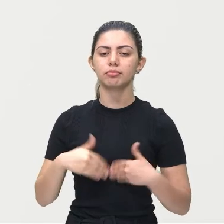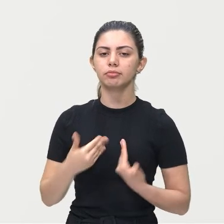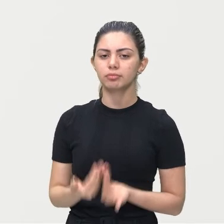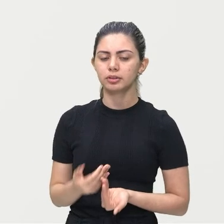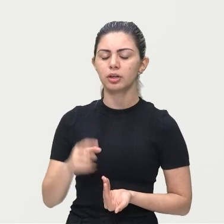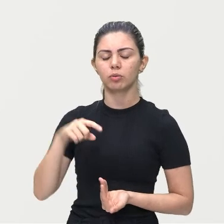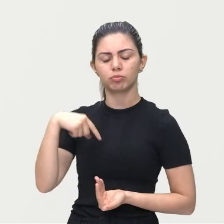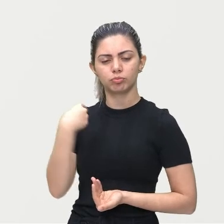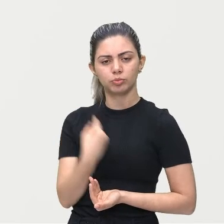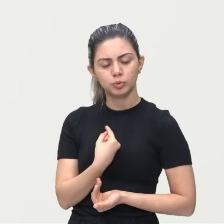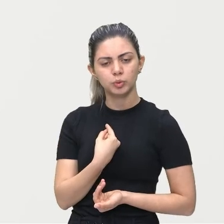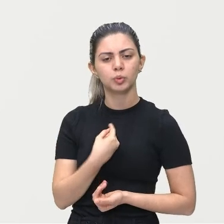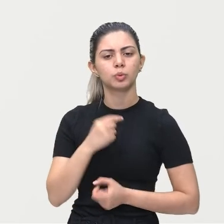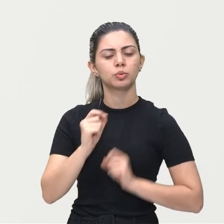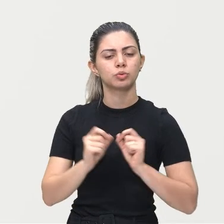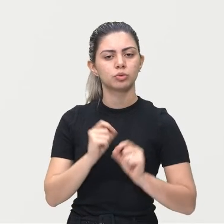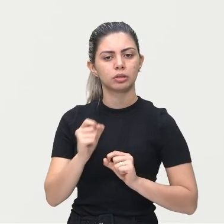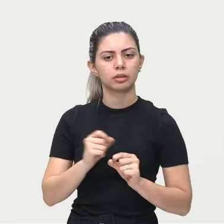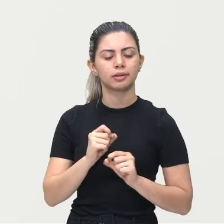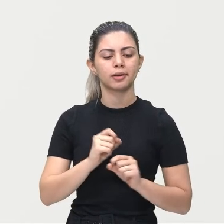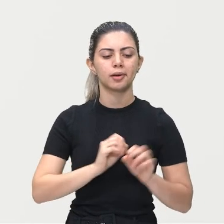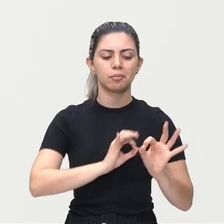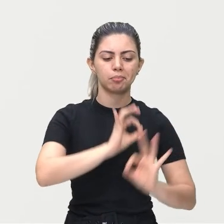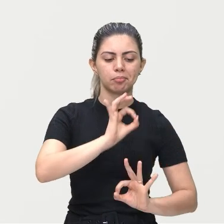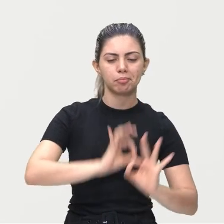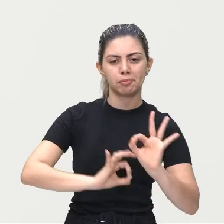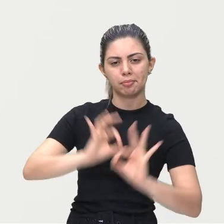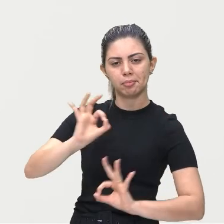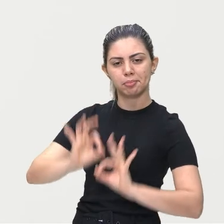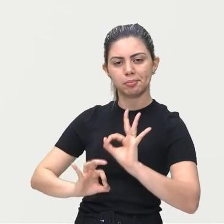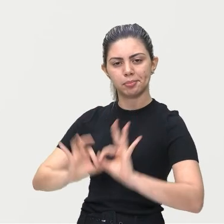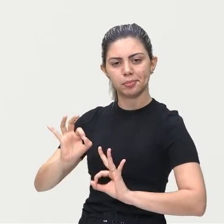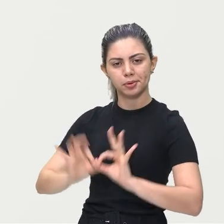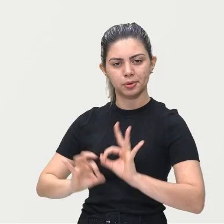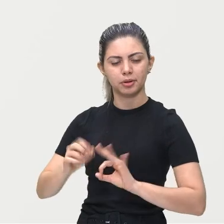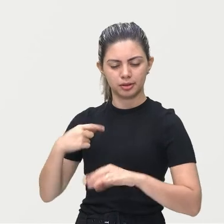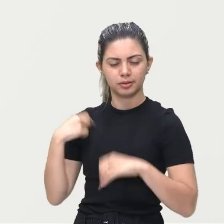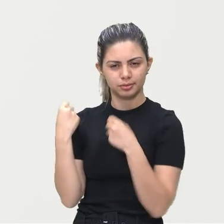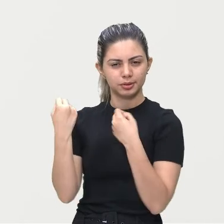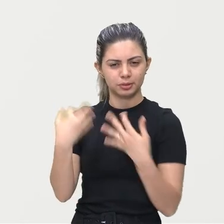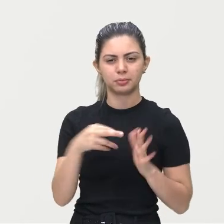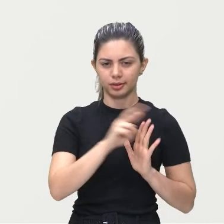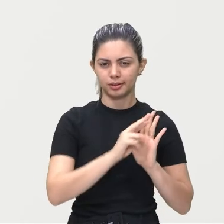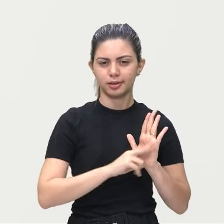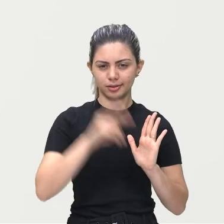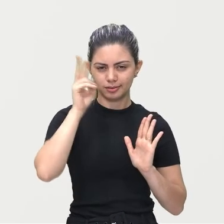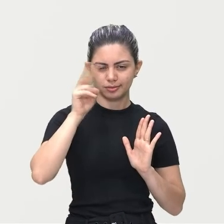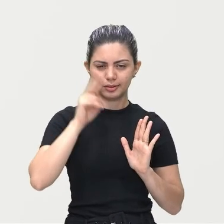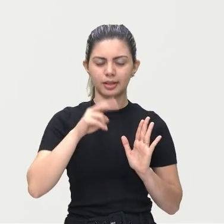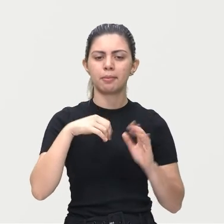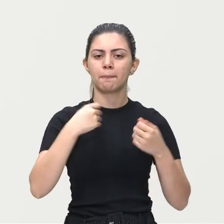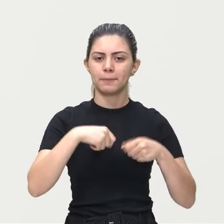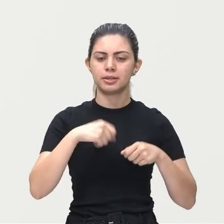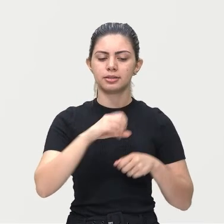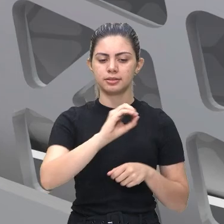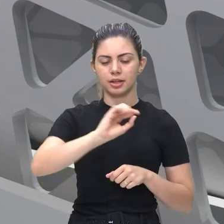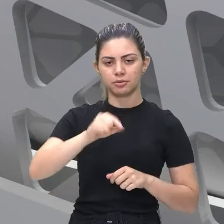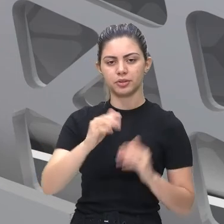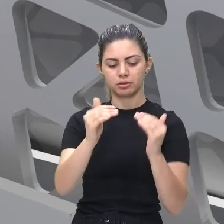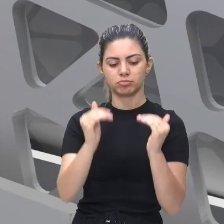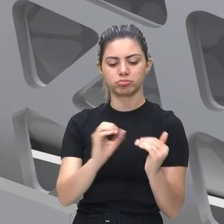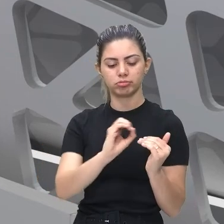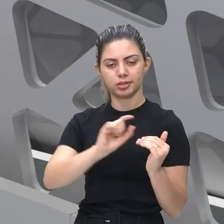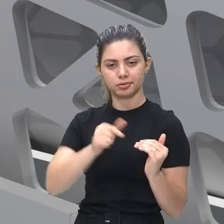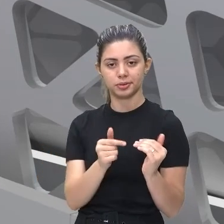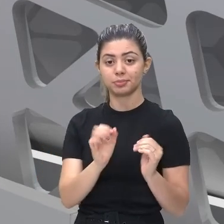que você estrutura a questão, né? Como estava escrito lá naquela regrinha, vírgula embaixo de vírgula. Certo, meu